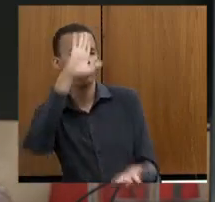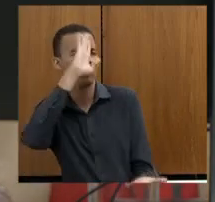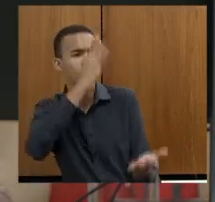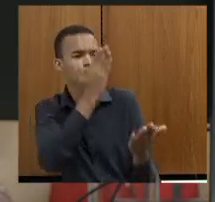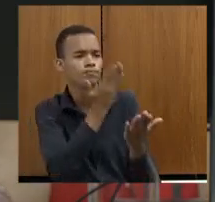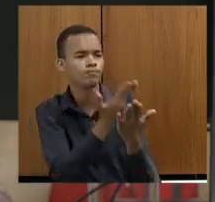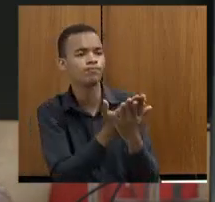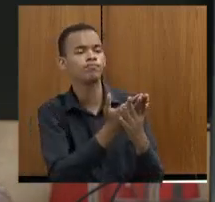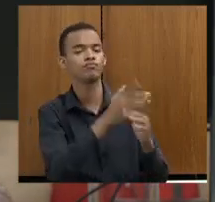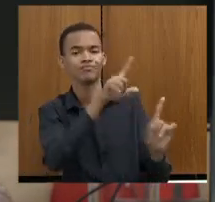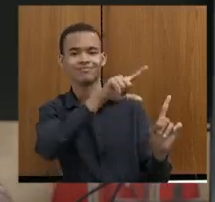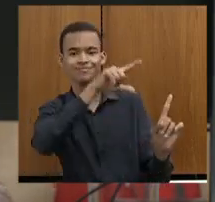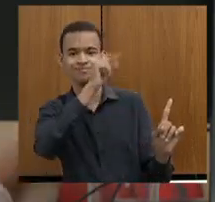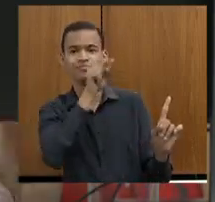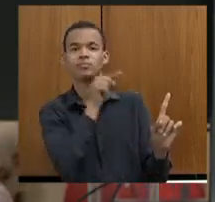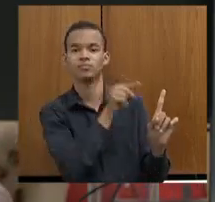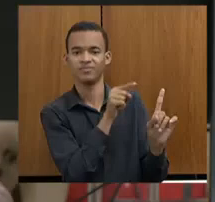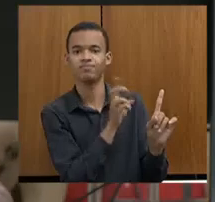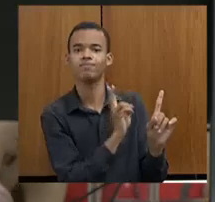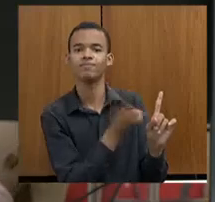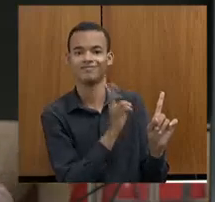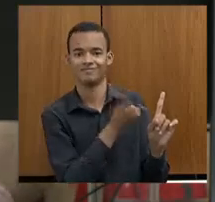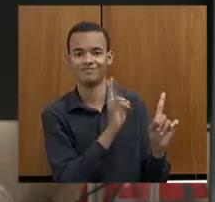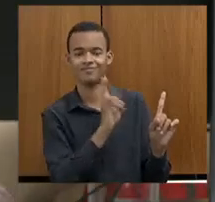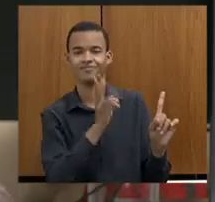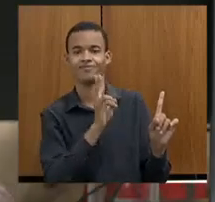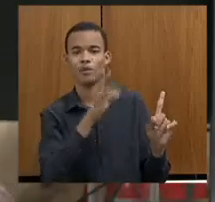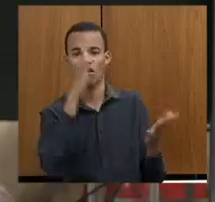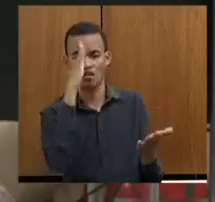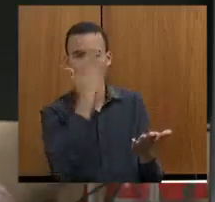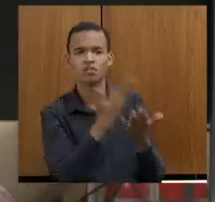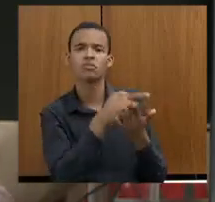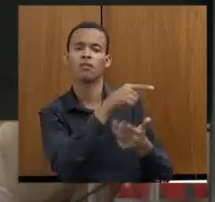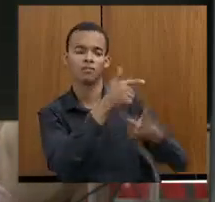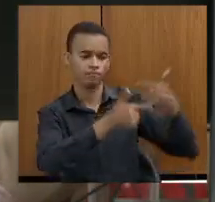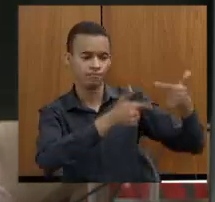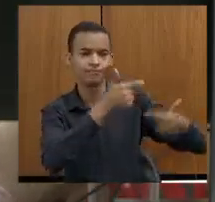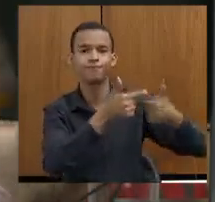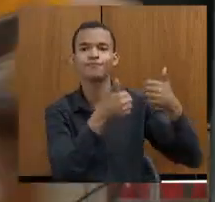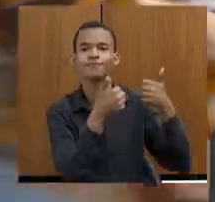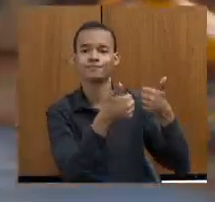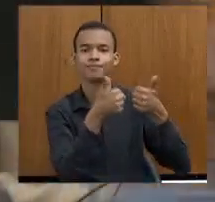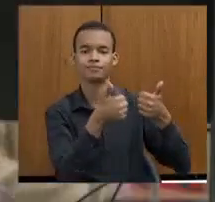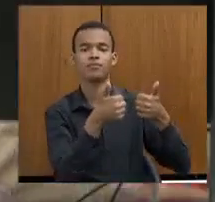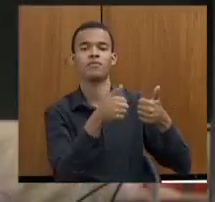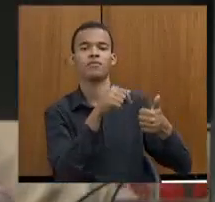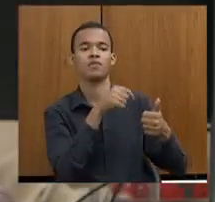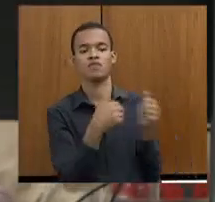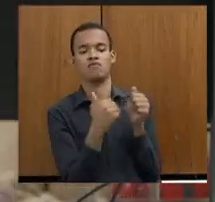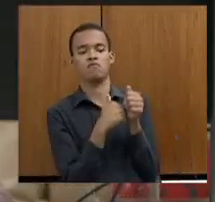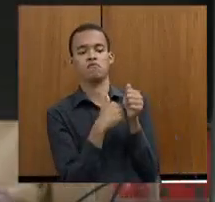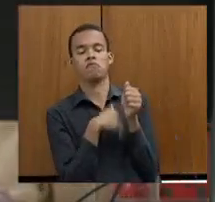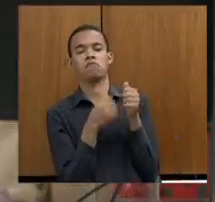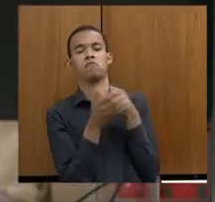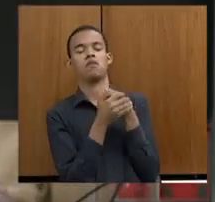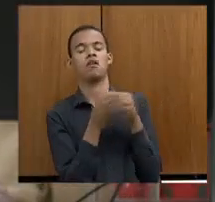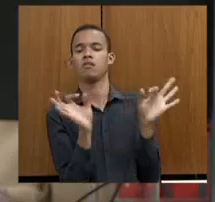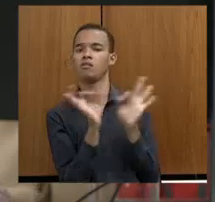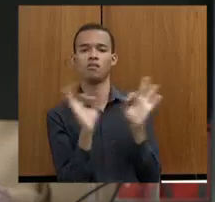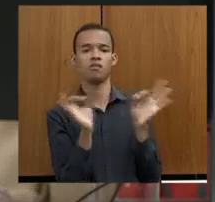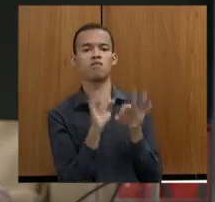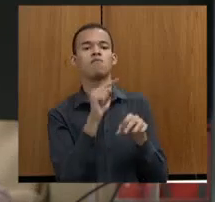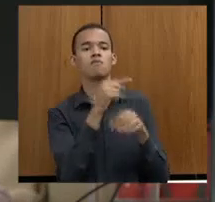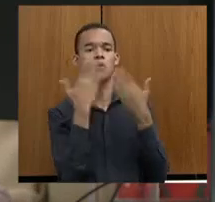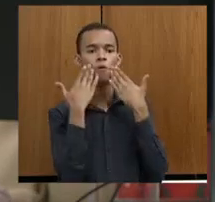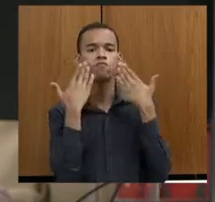nessa força do trabalho nessa serenidade nessa transparência em tudo aquele que ele realizou